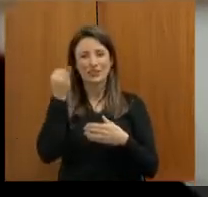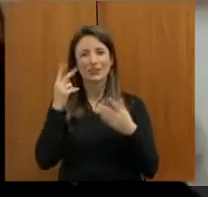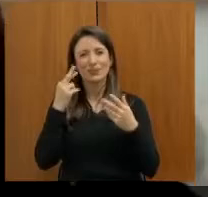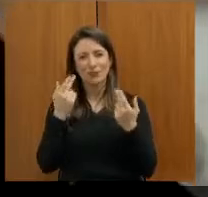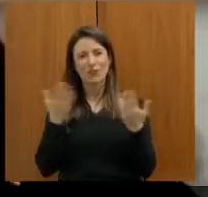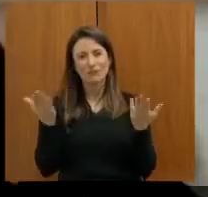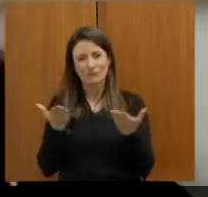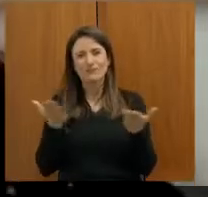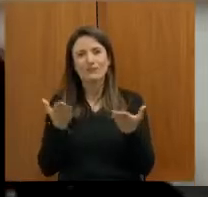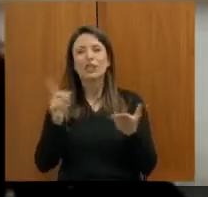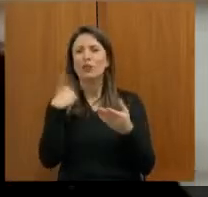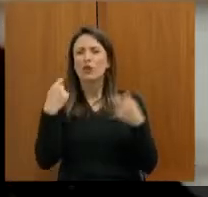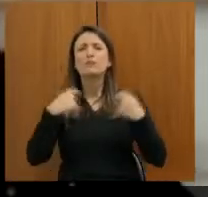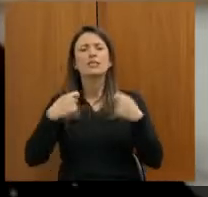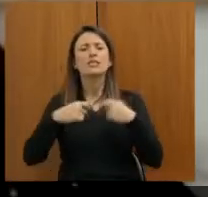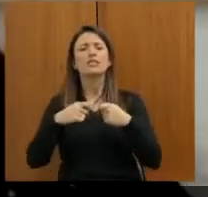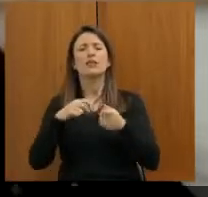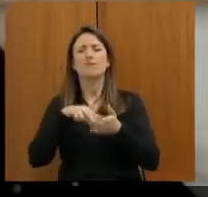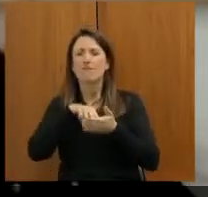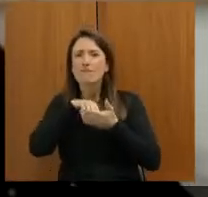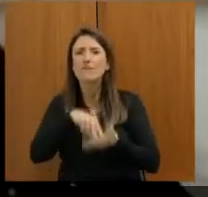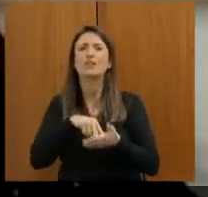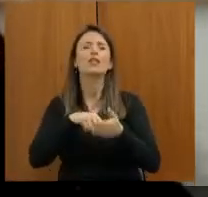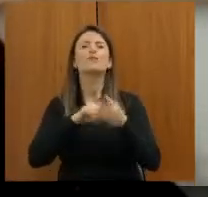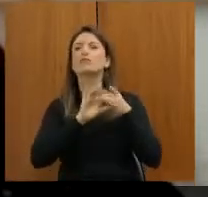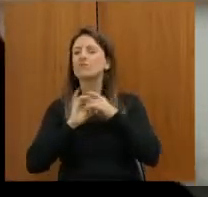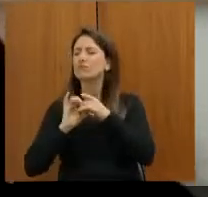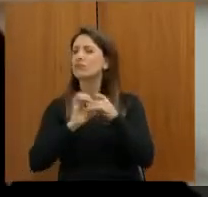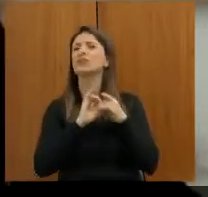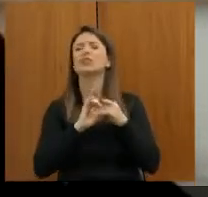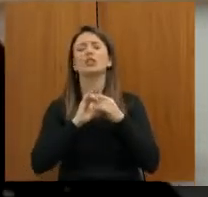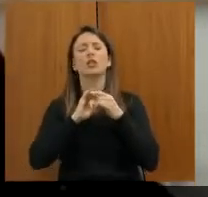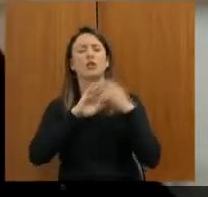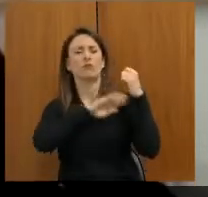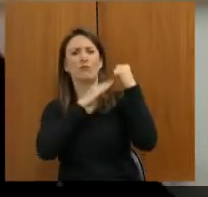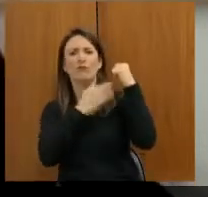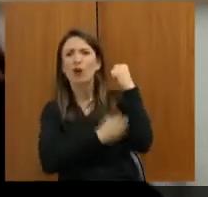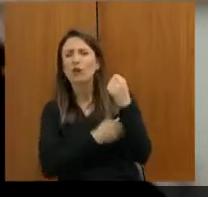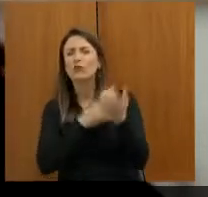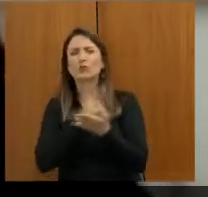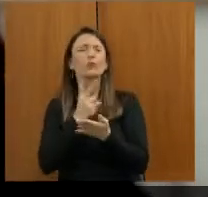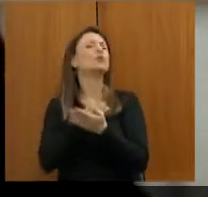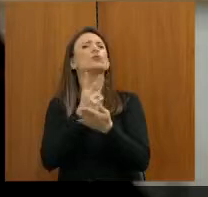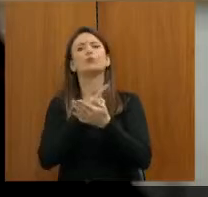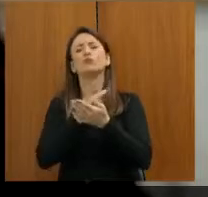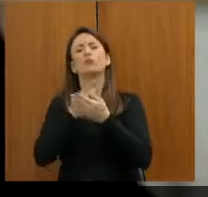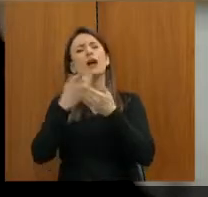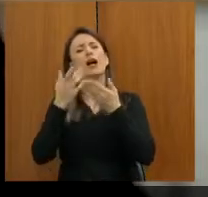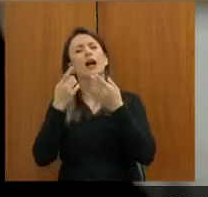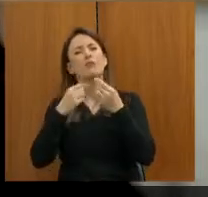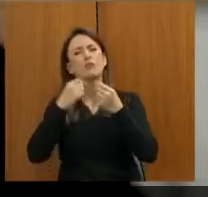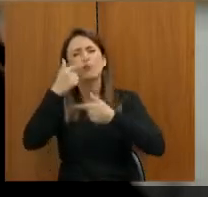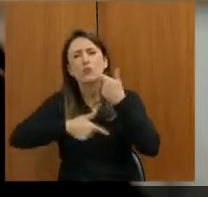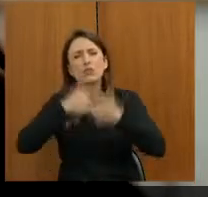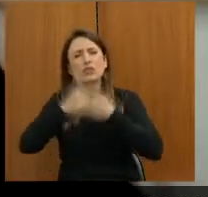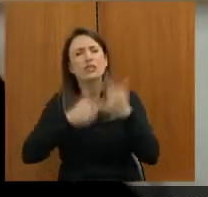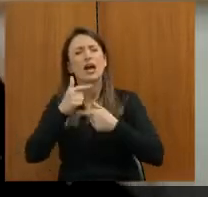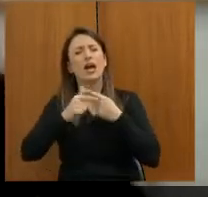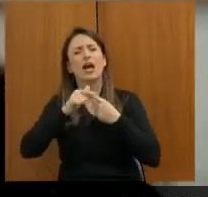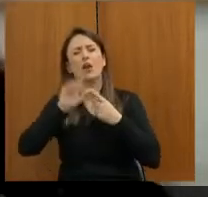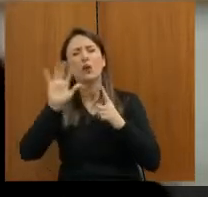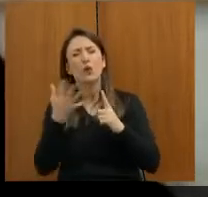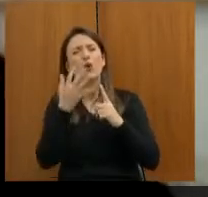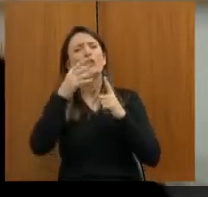renovadas das portas pra isso para continuarmos lutando contra violência de gênero no país e do nosso